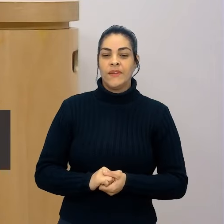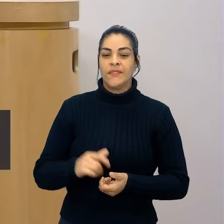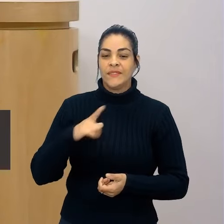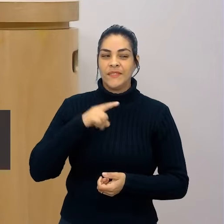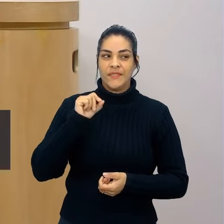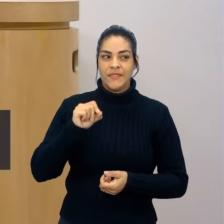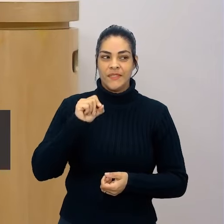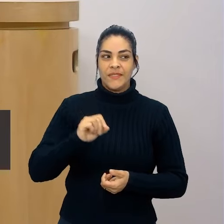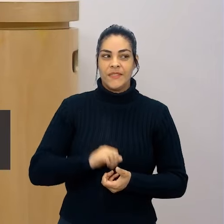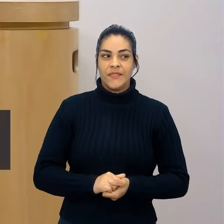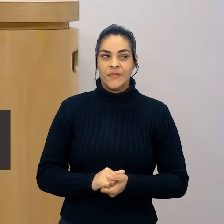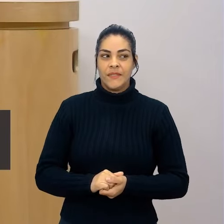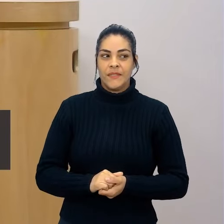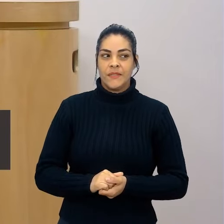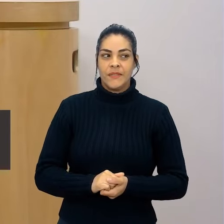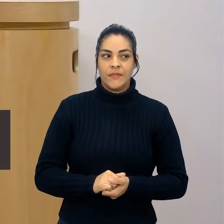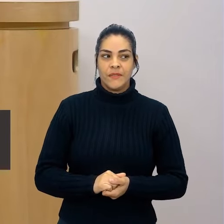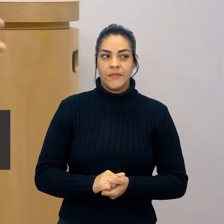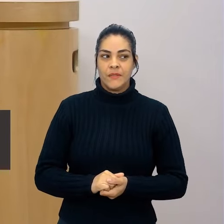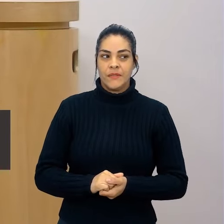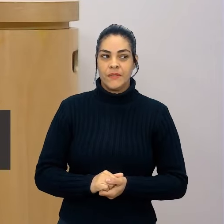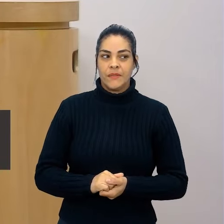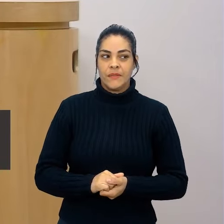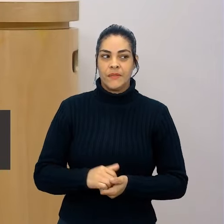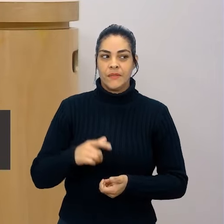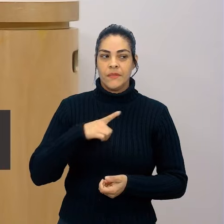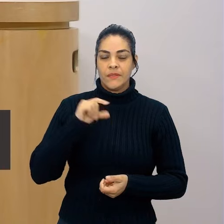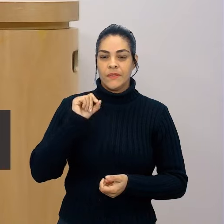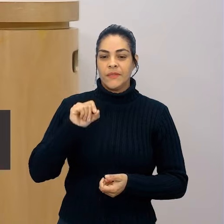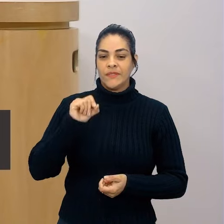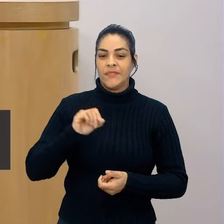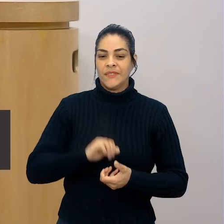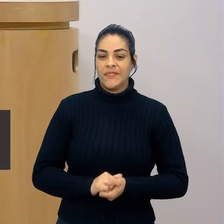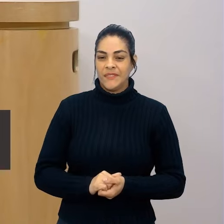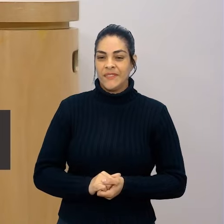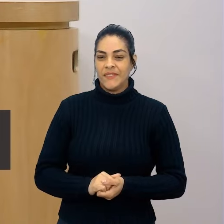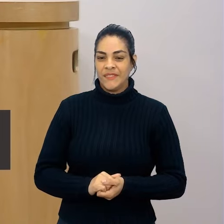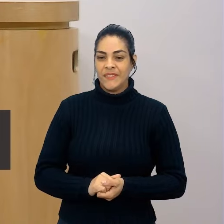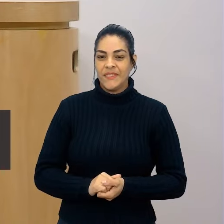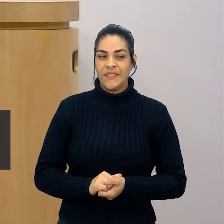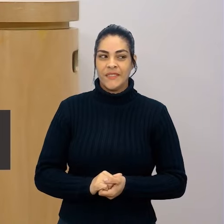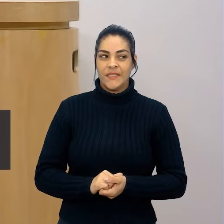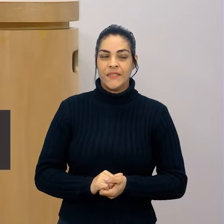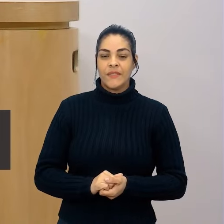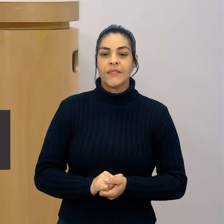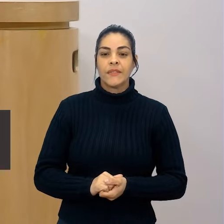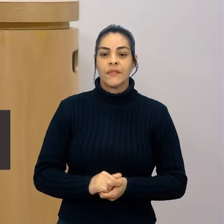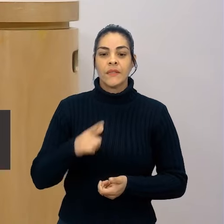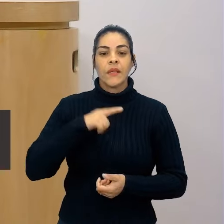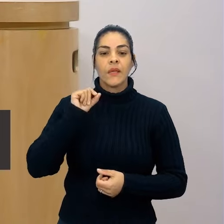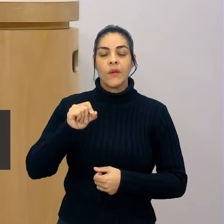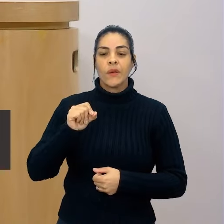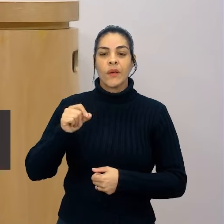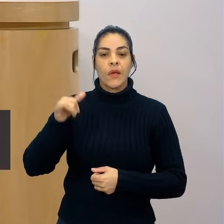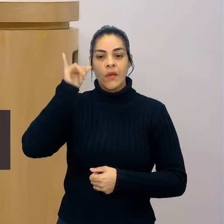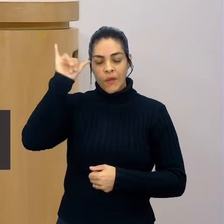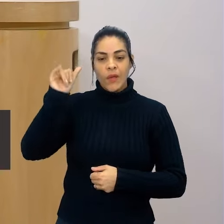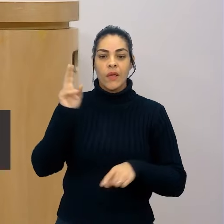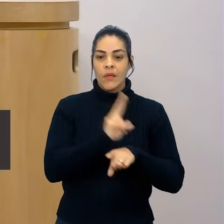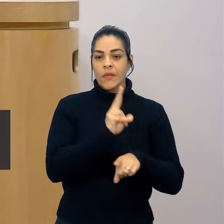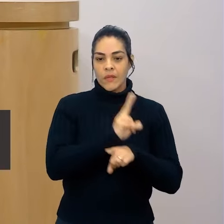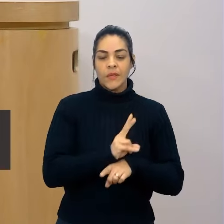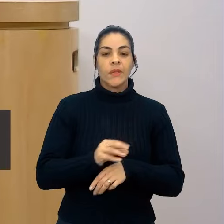nessa perspectiva, já foi pensado dessa forma. Aqui nós trouxemos um vídeo que falava a diferença entre preservar e conservar. Então eu